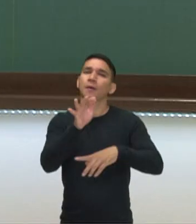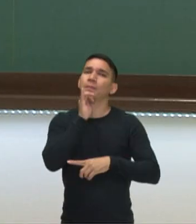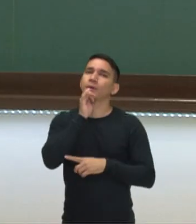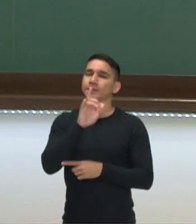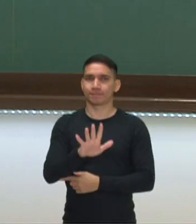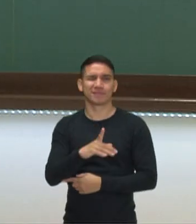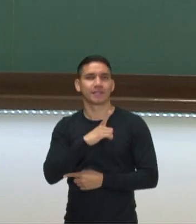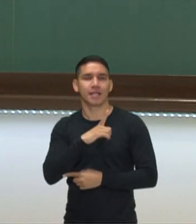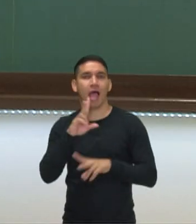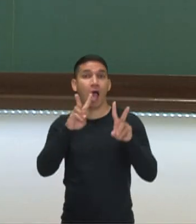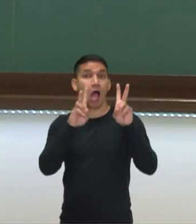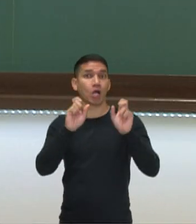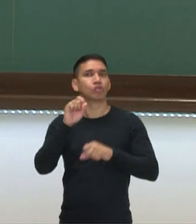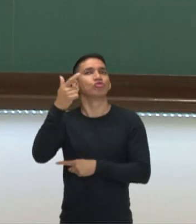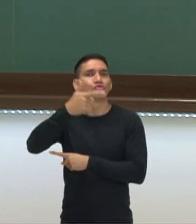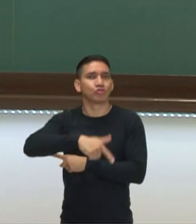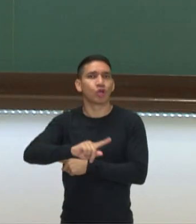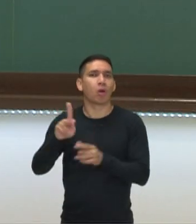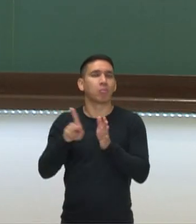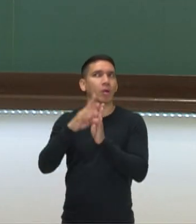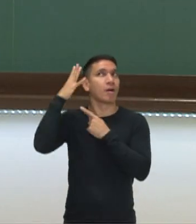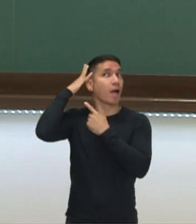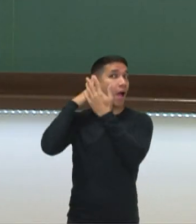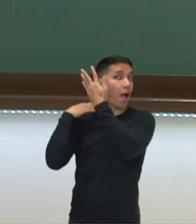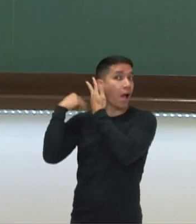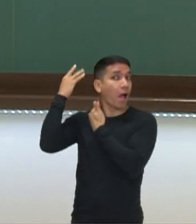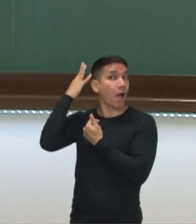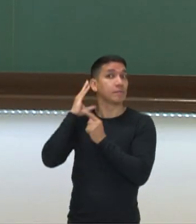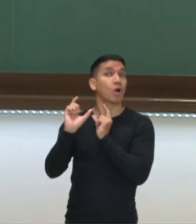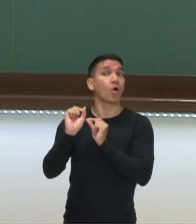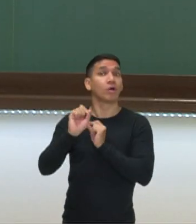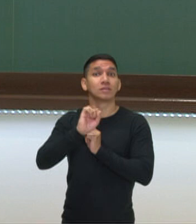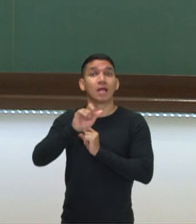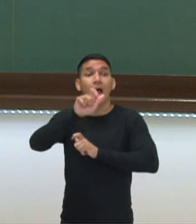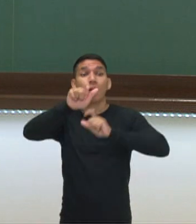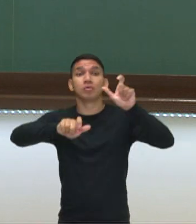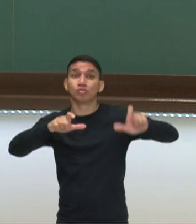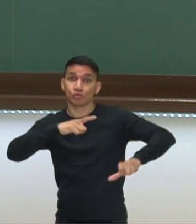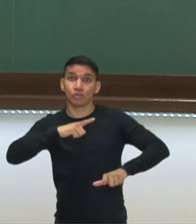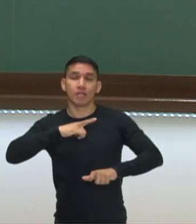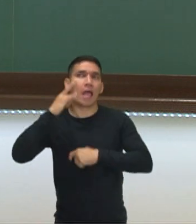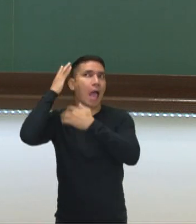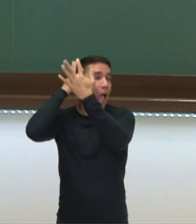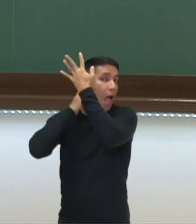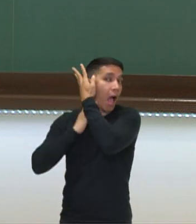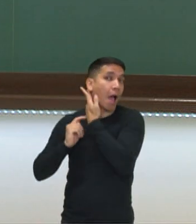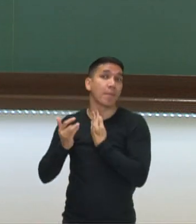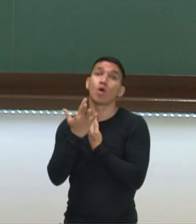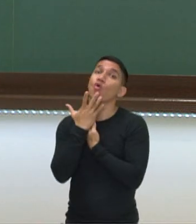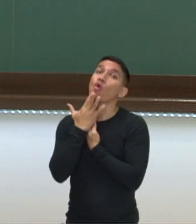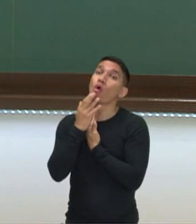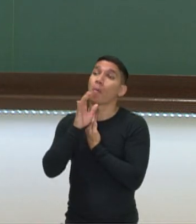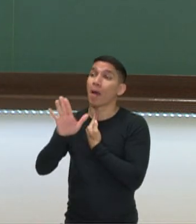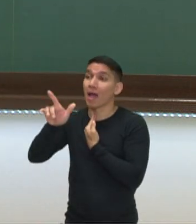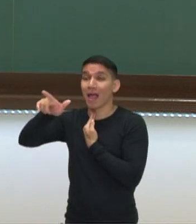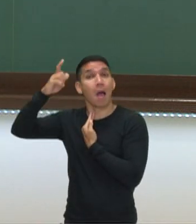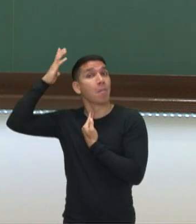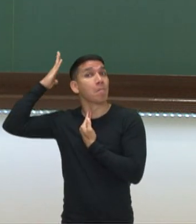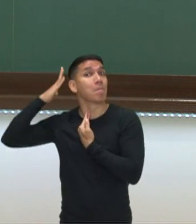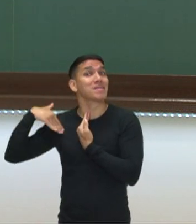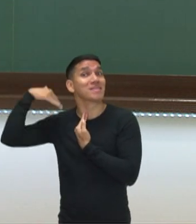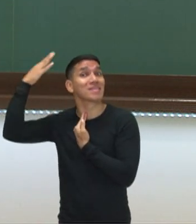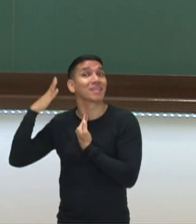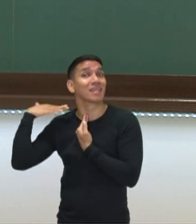né, aquela questão novamente ali do cabelo, quando uma pessoa tem o cabelo de determinada cor e ela pinta, ela não